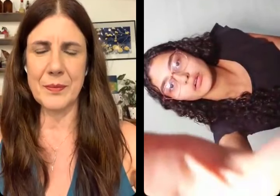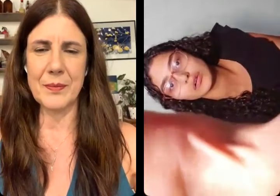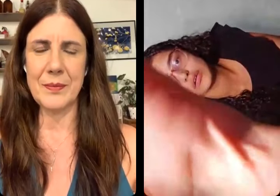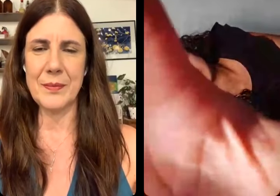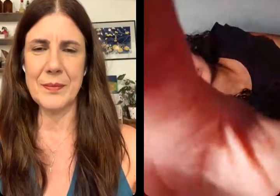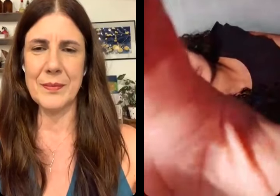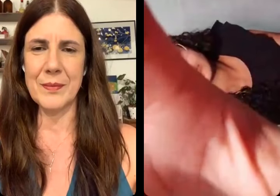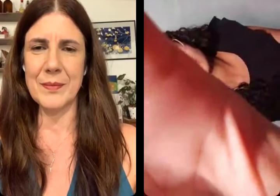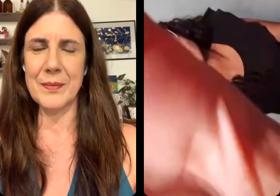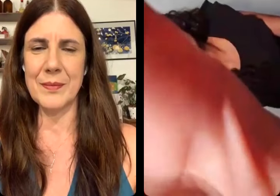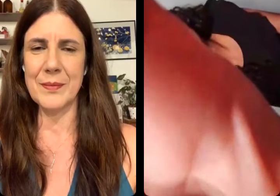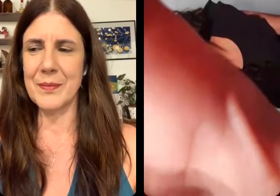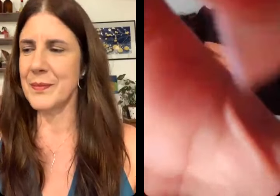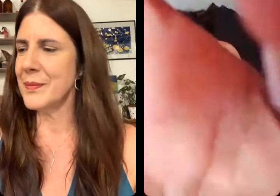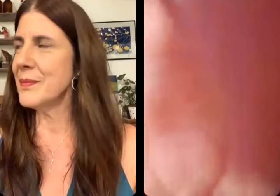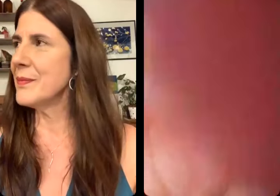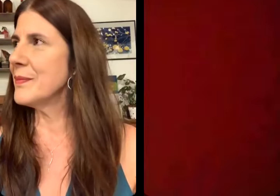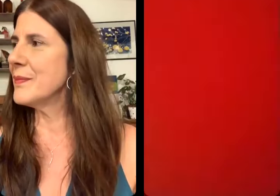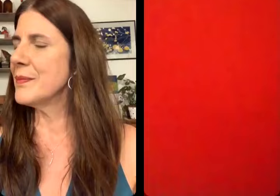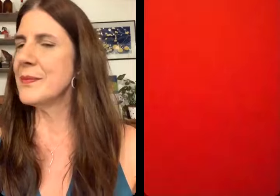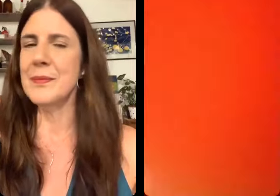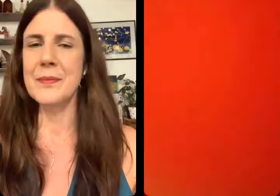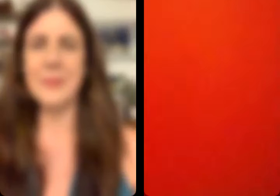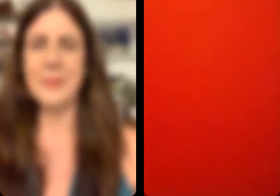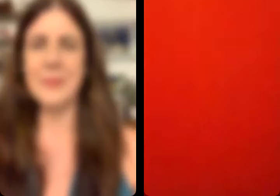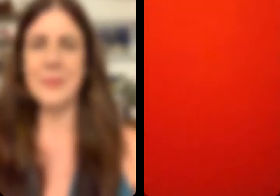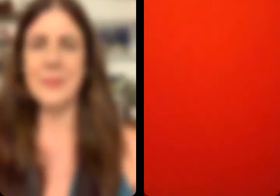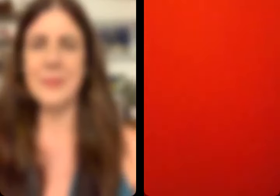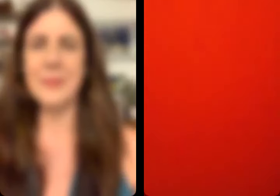Convite enviado. Tá bom. Deixa eu ver.